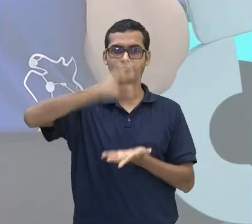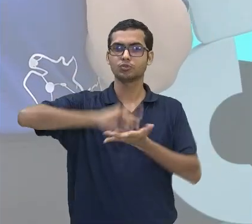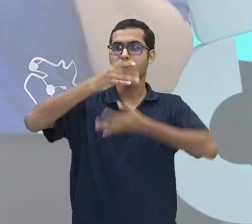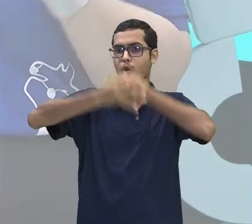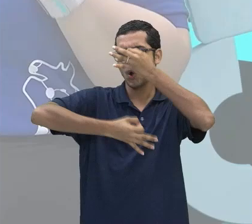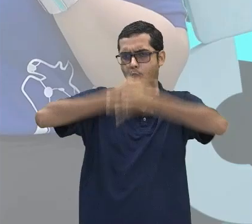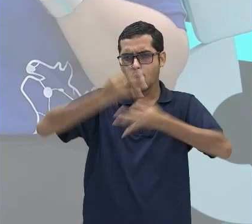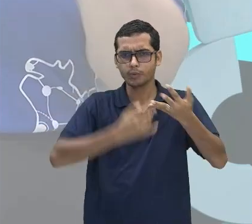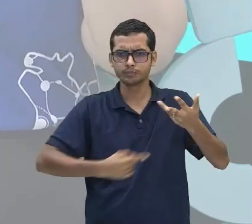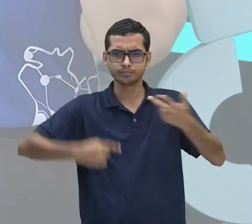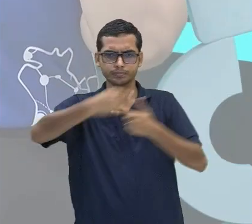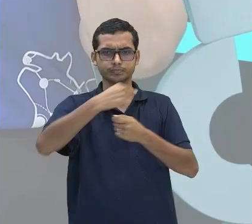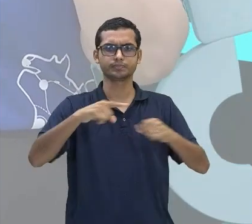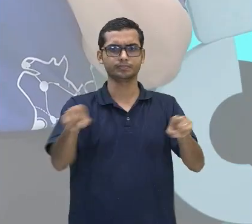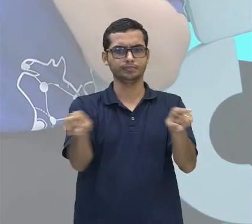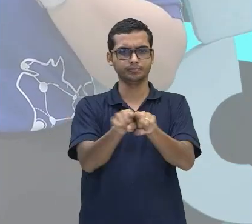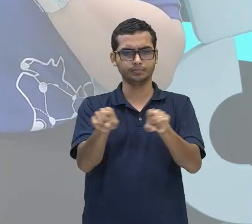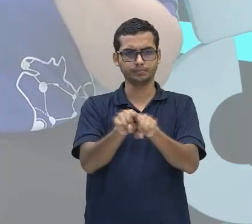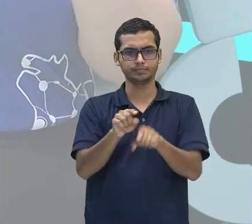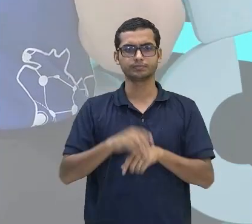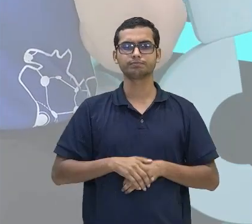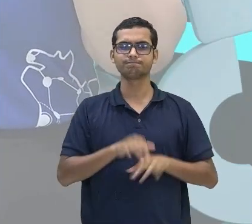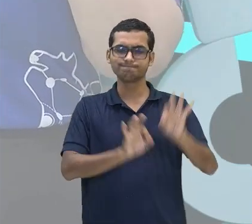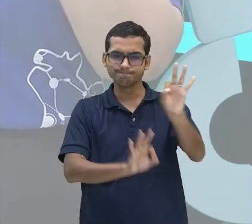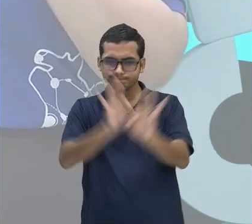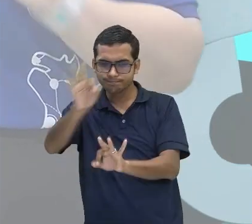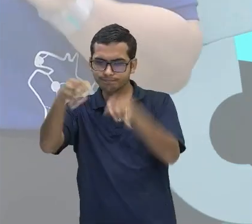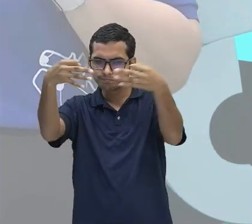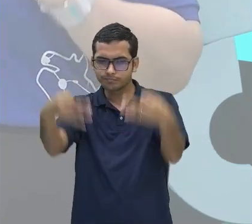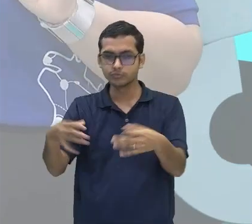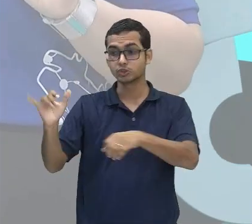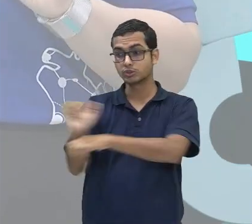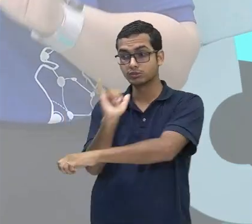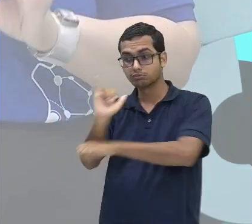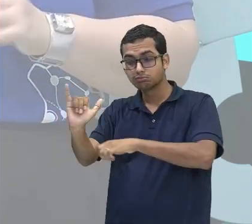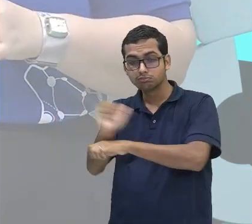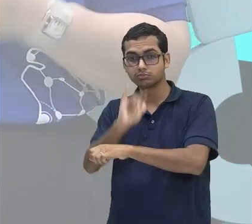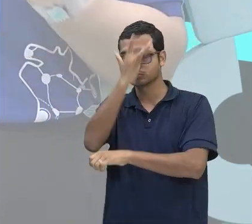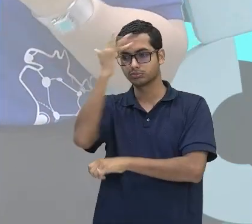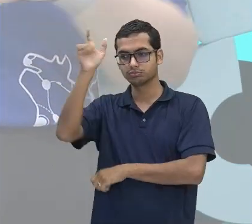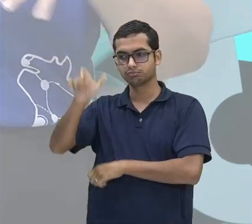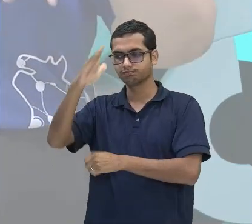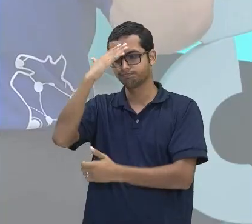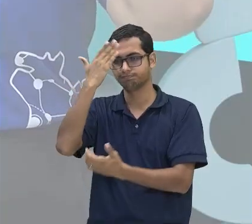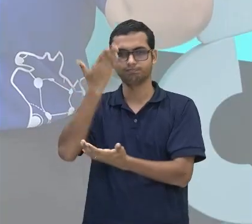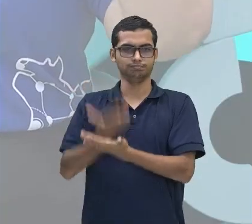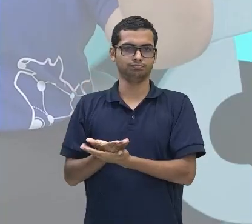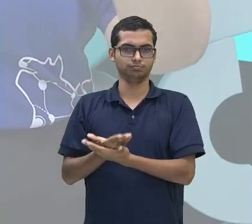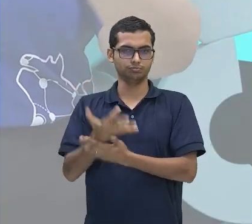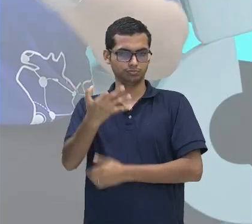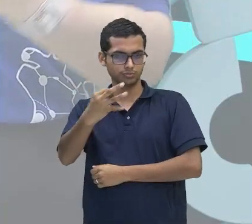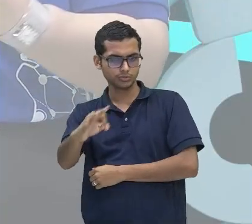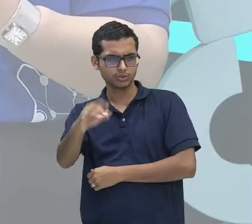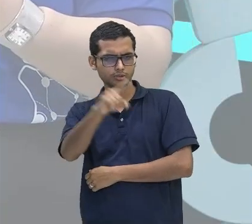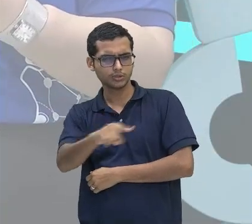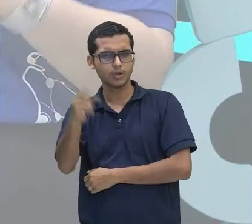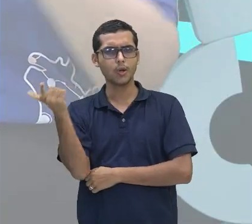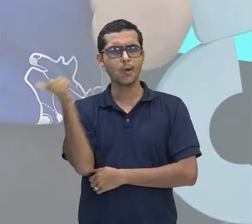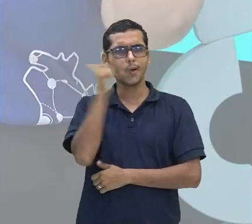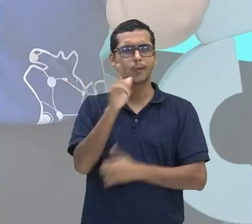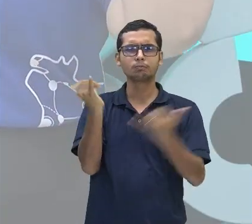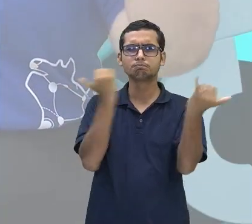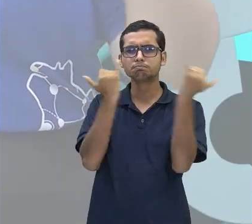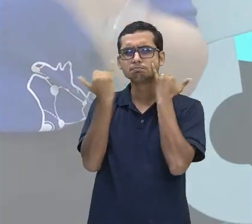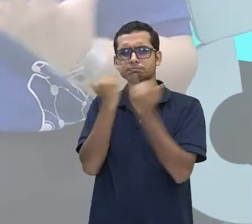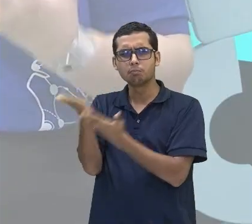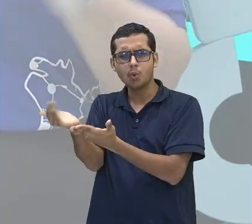de argumentos planejados e estratégias de convencimento. Então veja, você reúne ali um